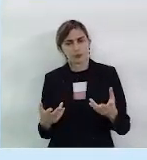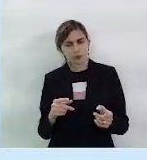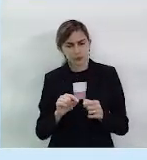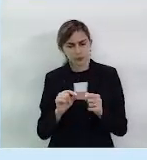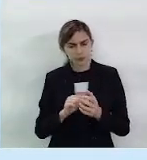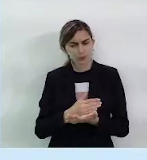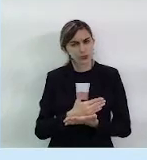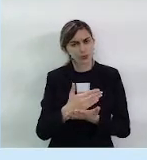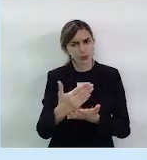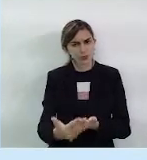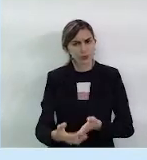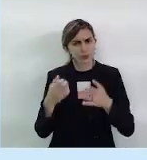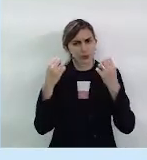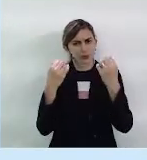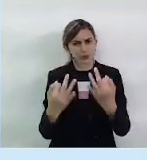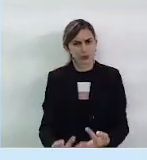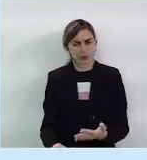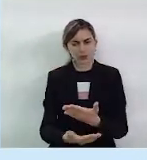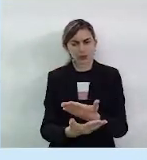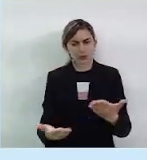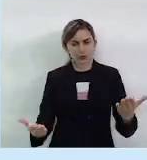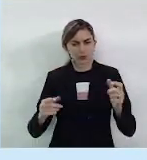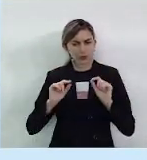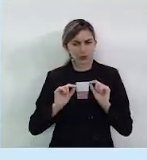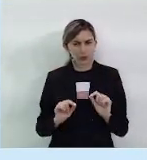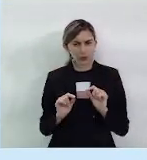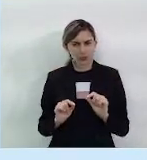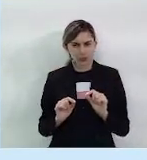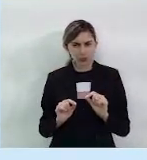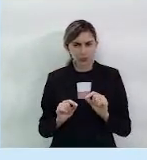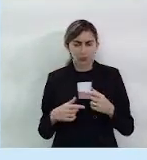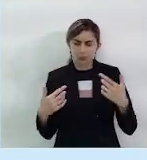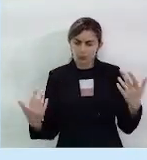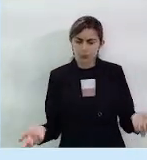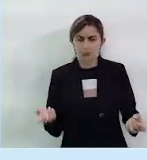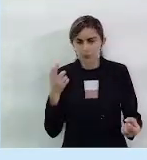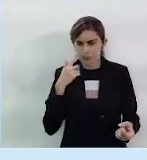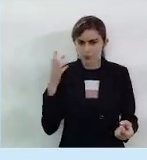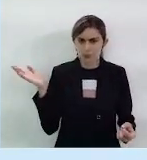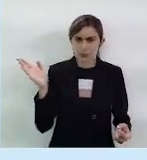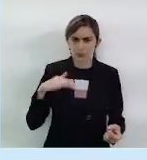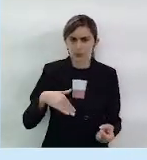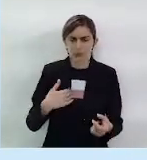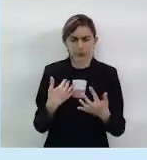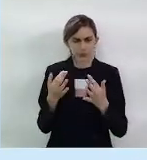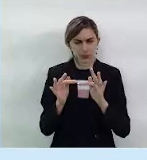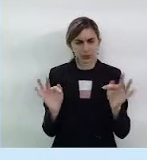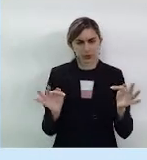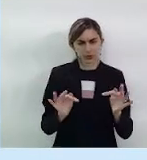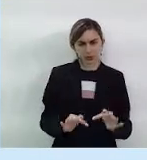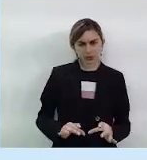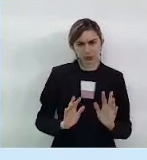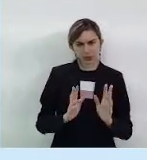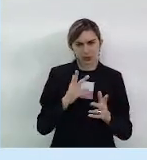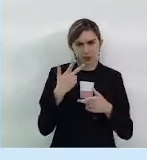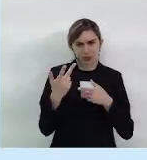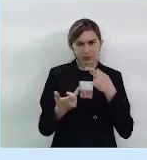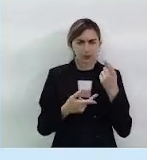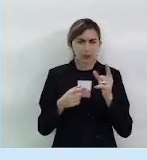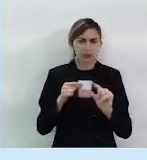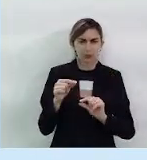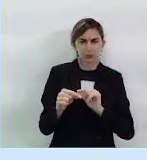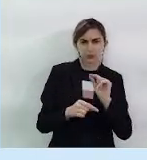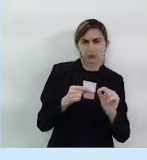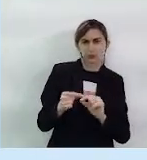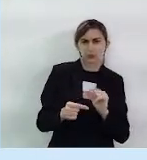uma introdução para explicar para vocês o que seria isso. Então vamos lá. A sintaxe, já que eu falei, o que